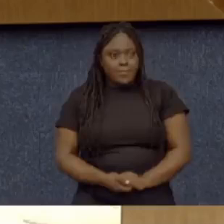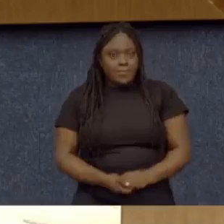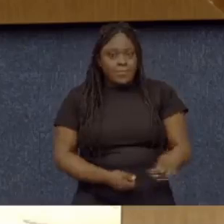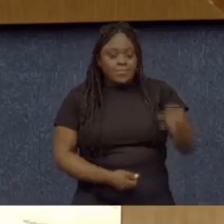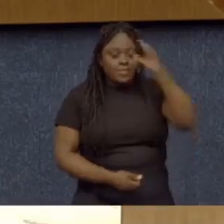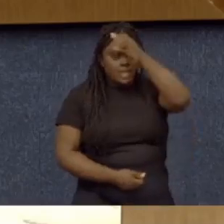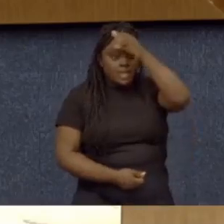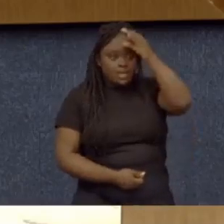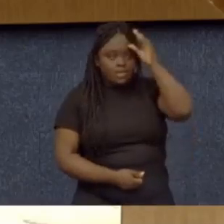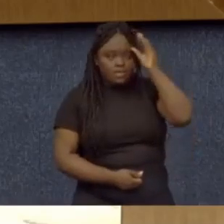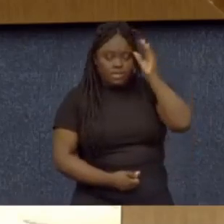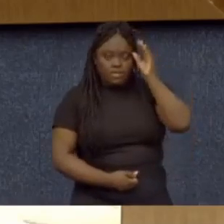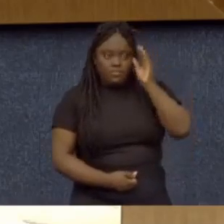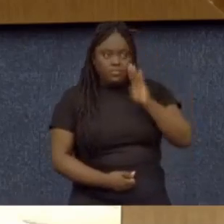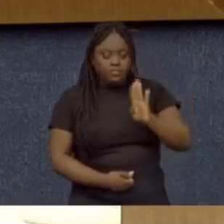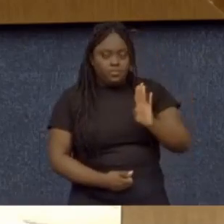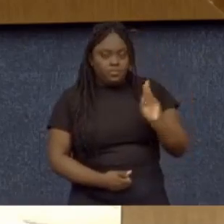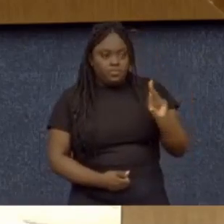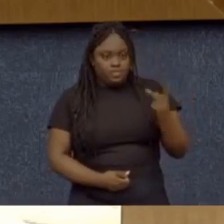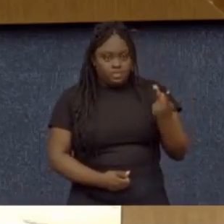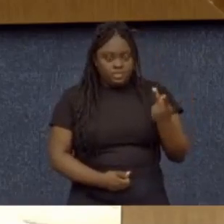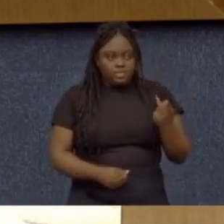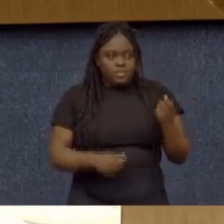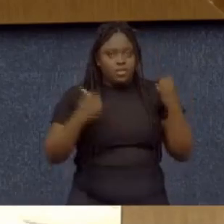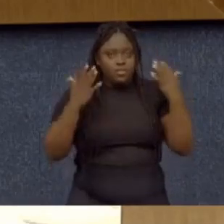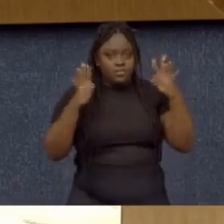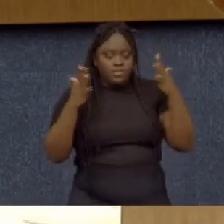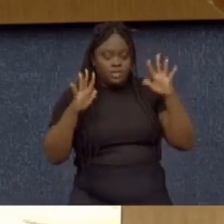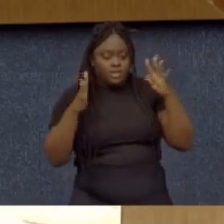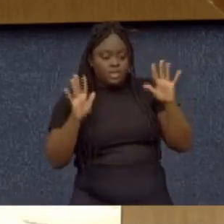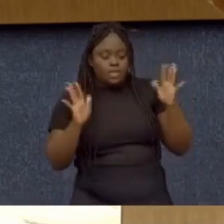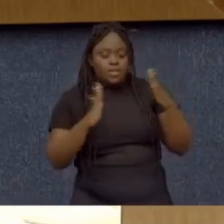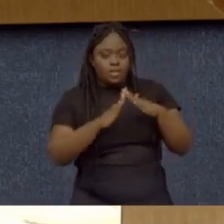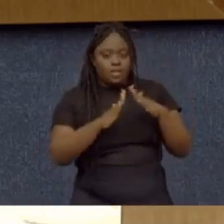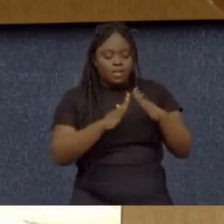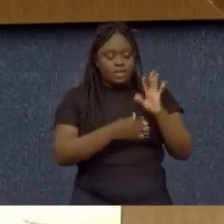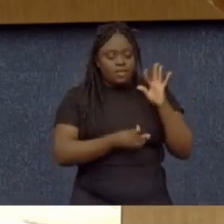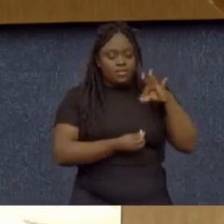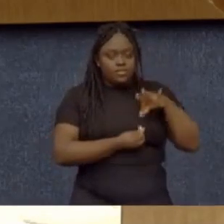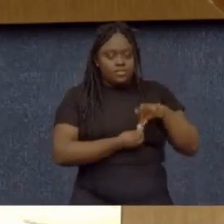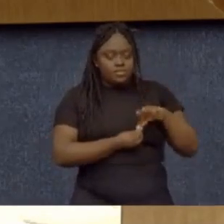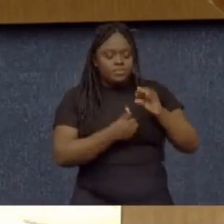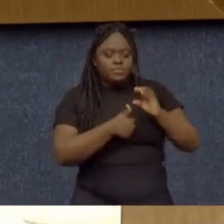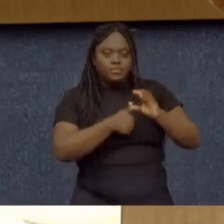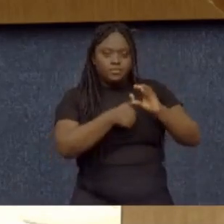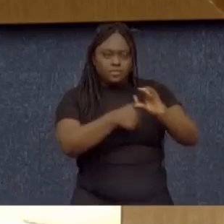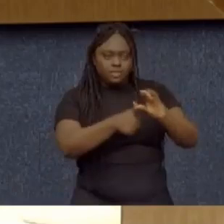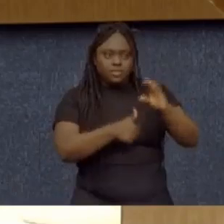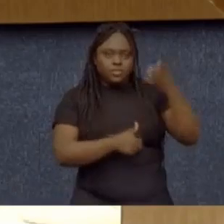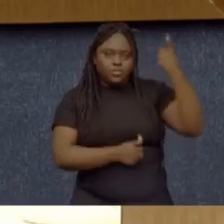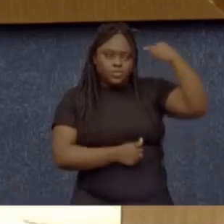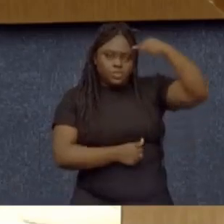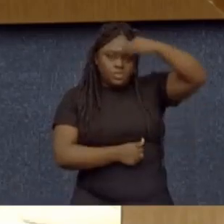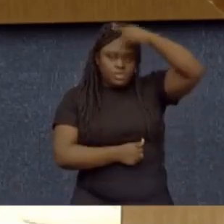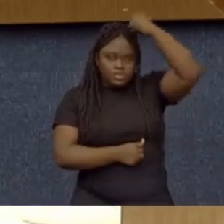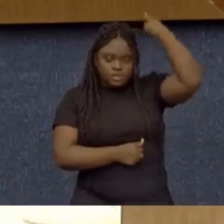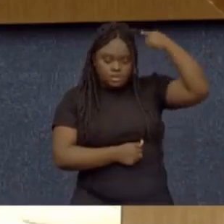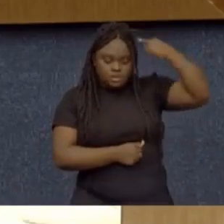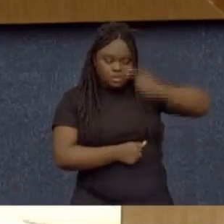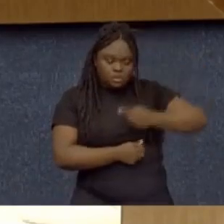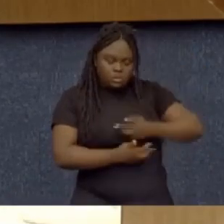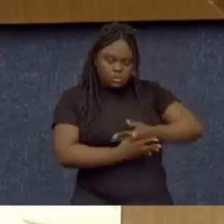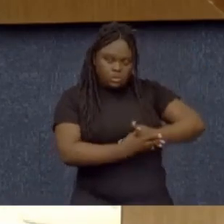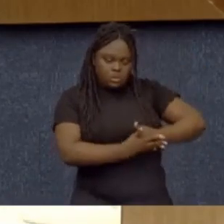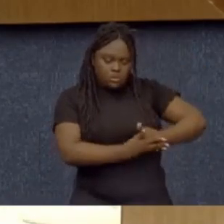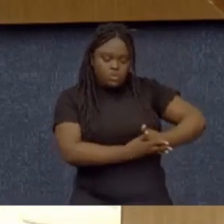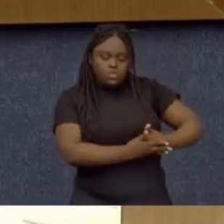A Câmara Municipal de Belo Horizonte parabeniza a Casa Espírita Cristã Santo Agostinho, cujo valor